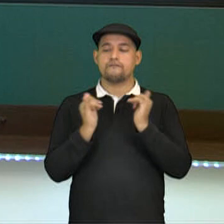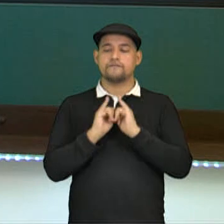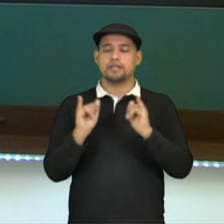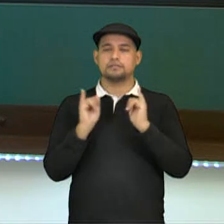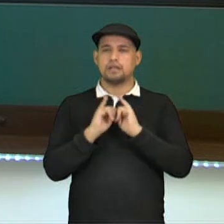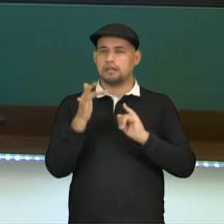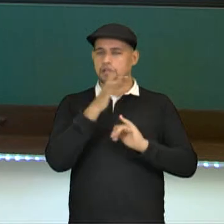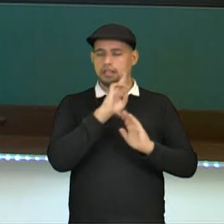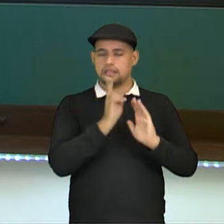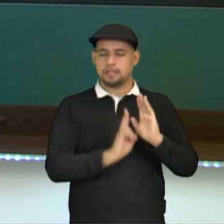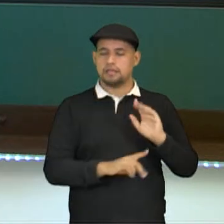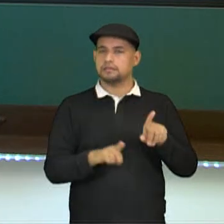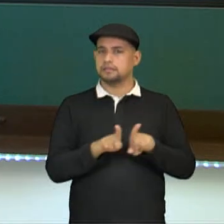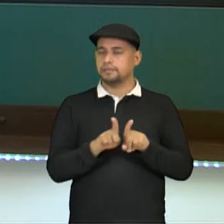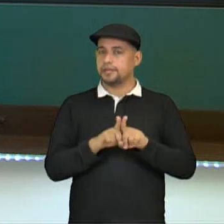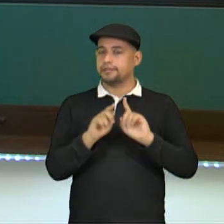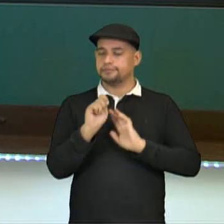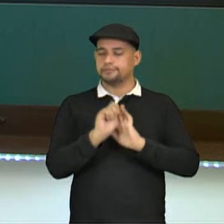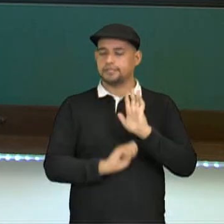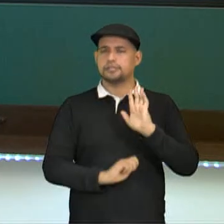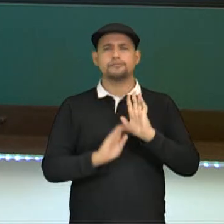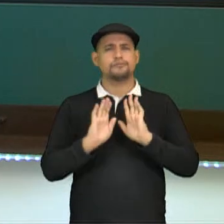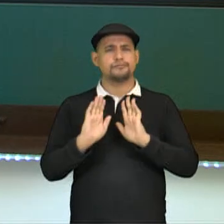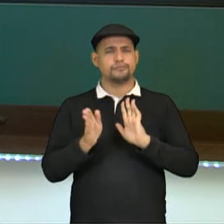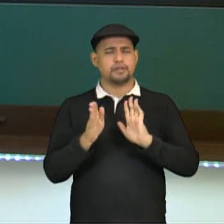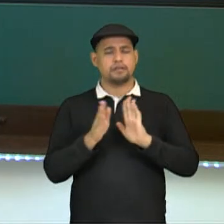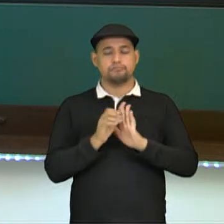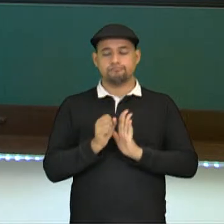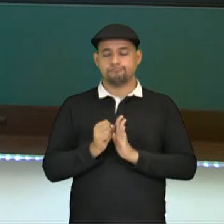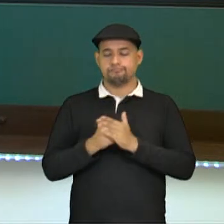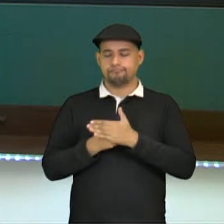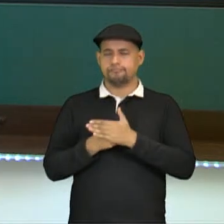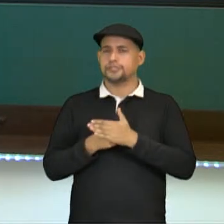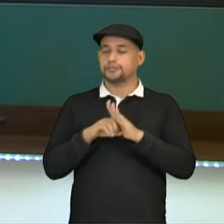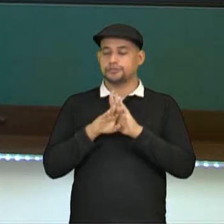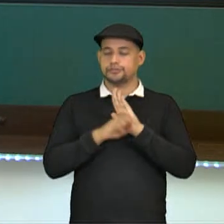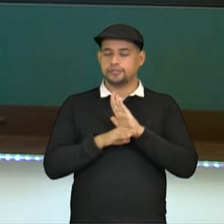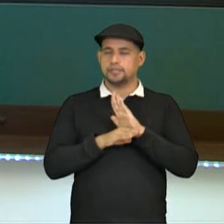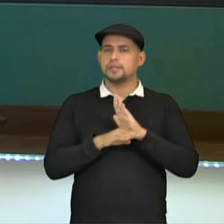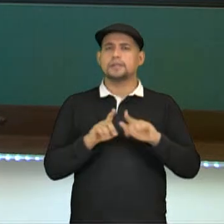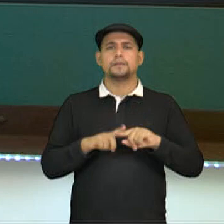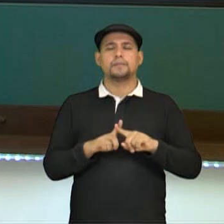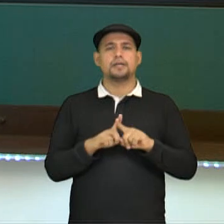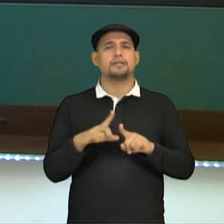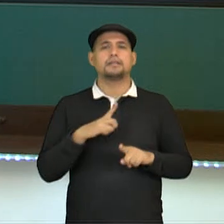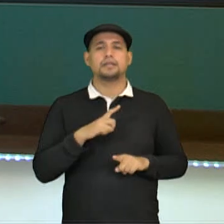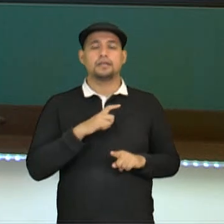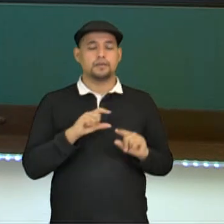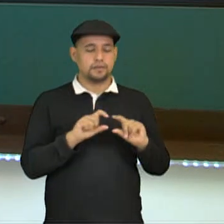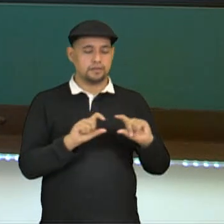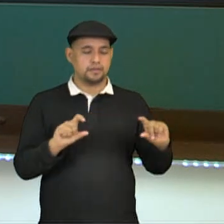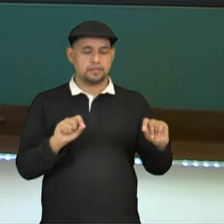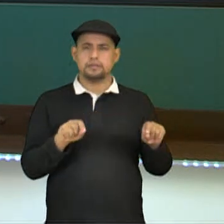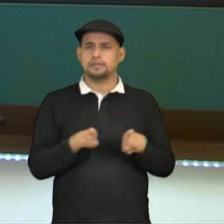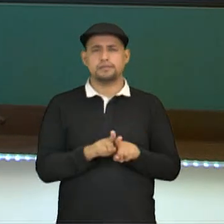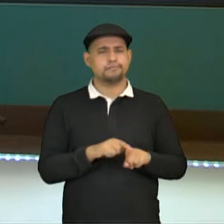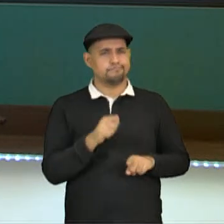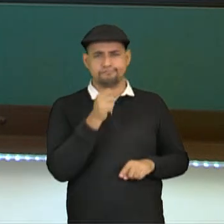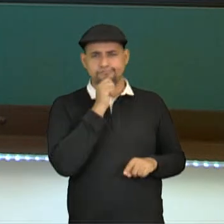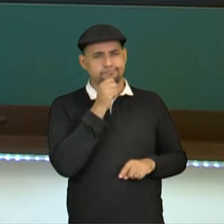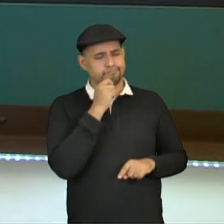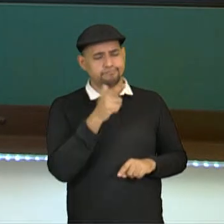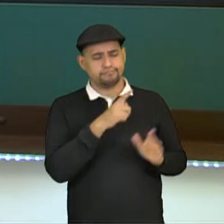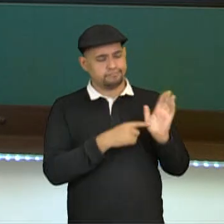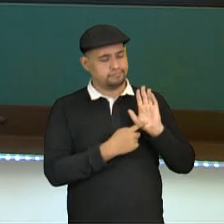ao leitor que uma parte do texto foi omitida, foi subtraída dali, né? Então temos um trecho aqui que não está